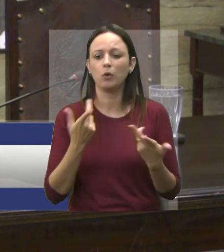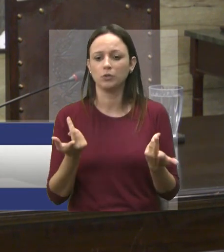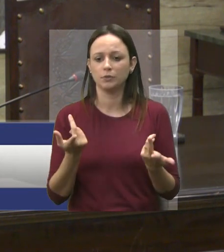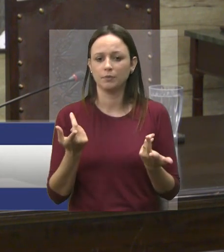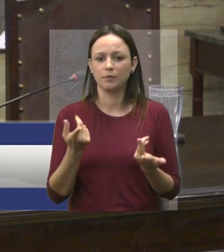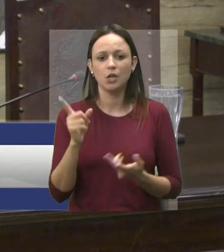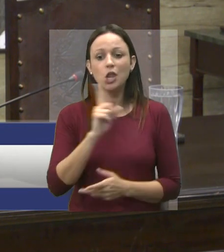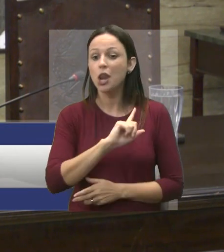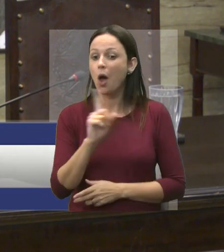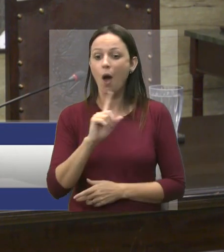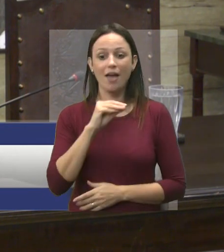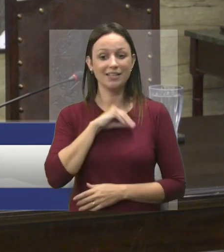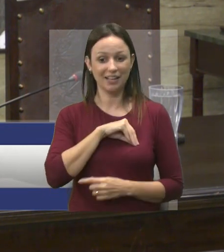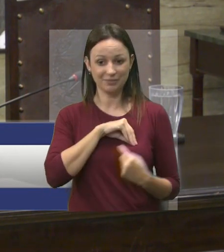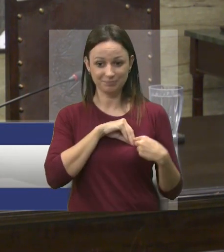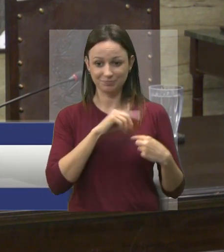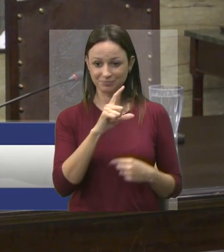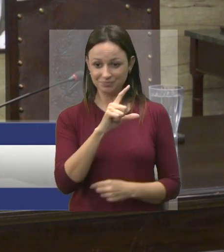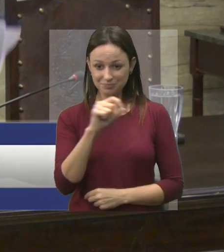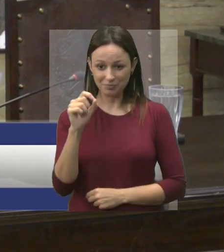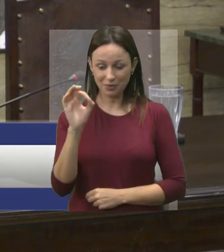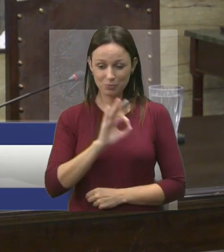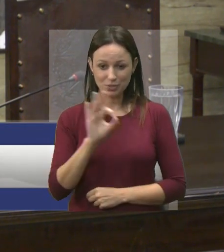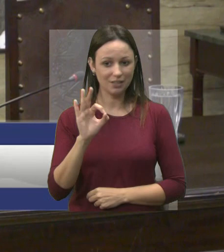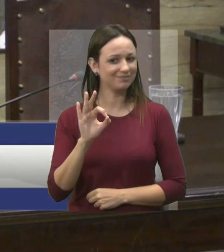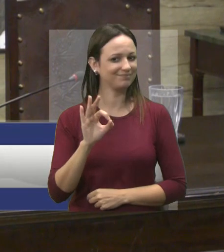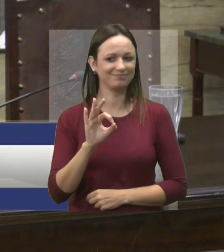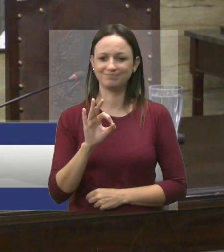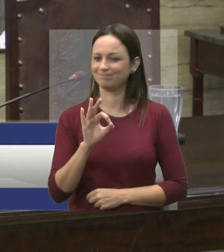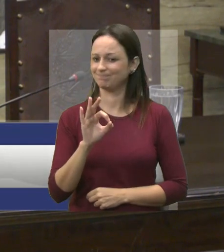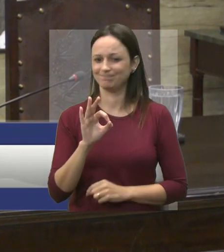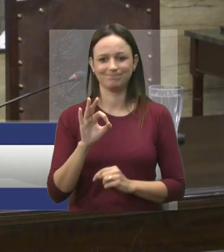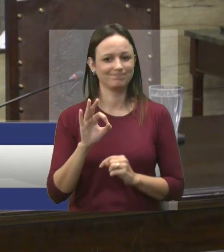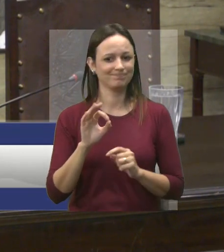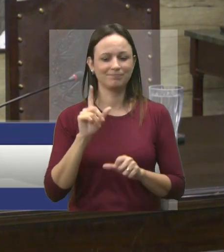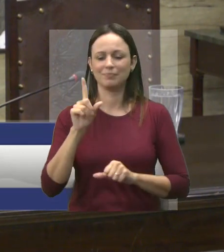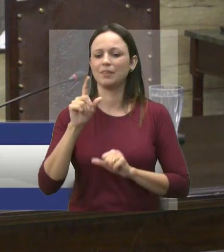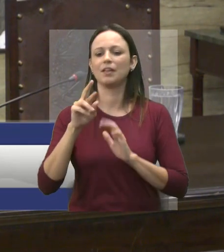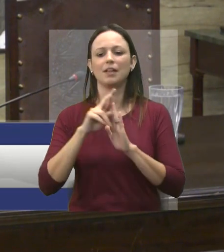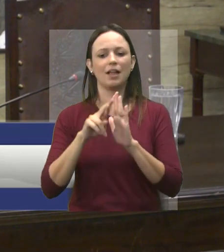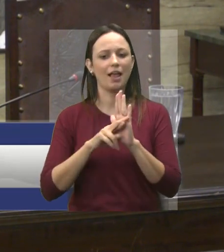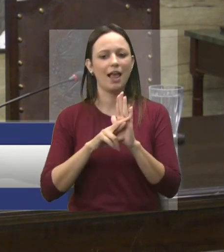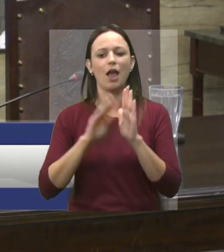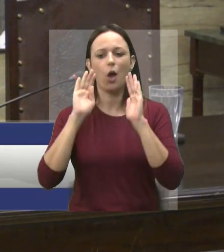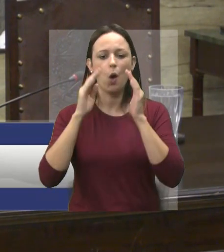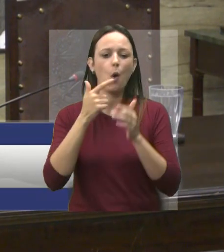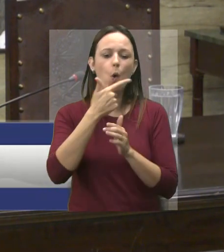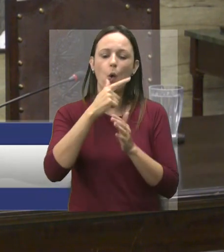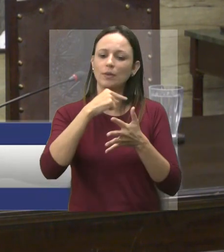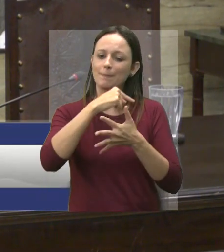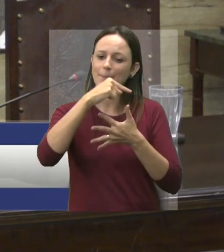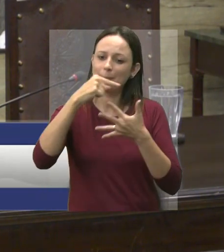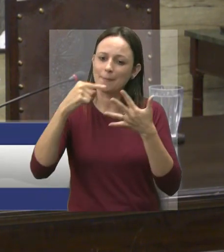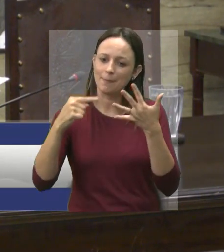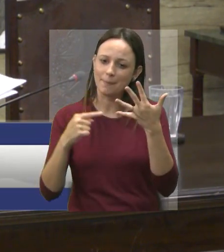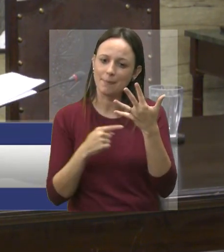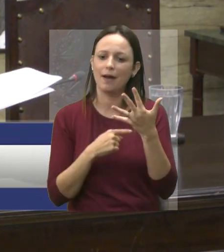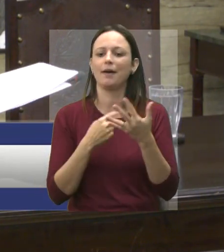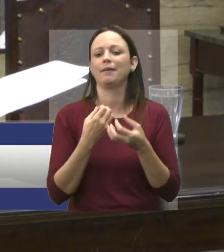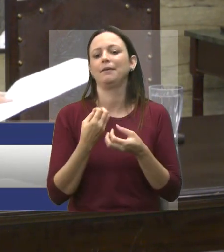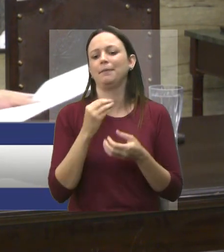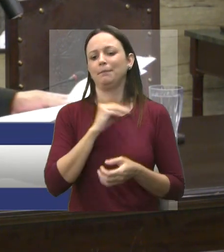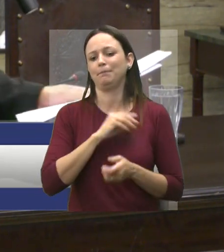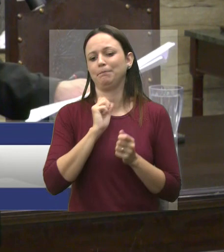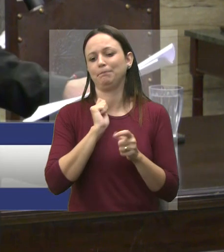integral. Ele vai seguir a mesma regra de todos os outros benefícios. Então, o pessoal